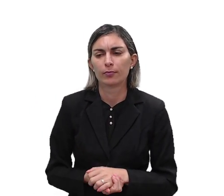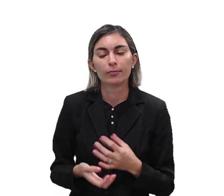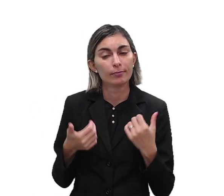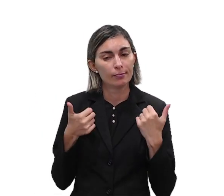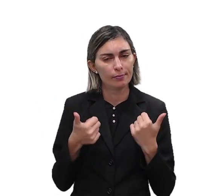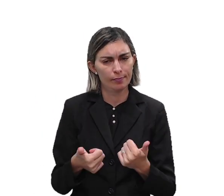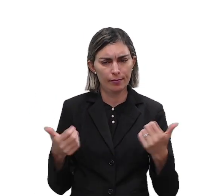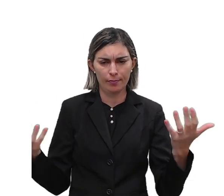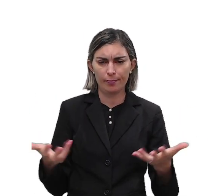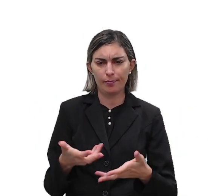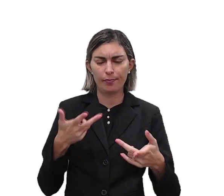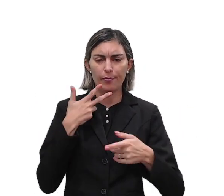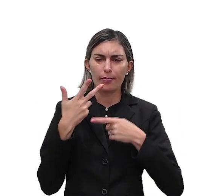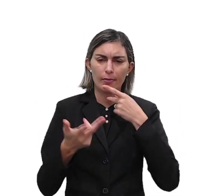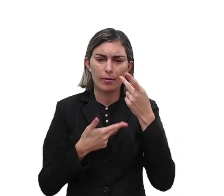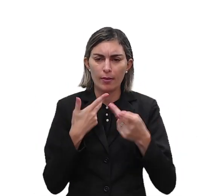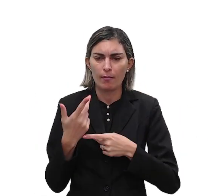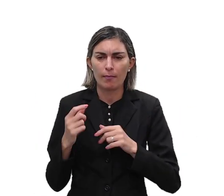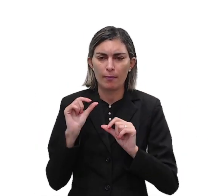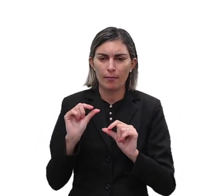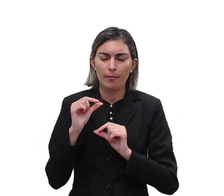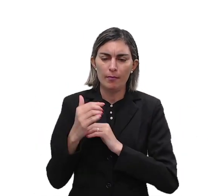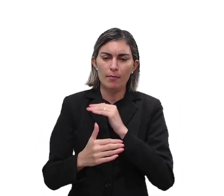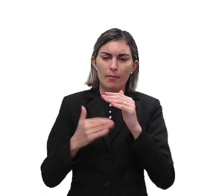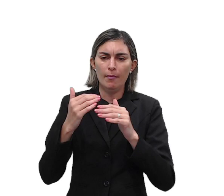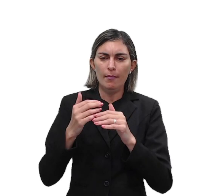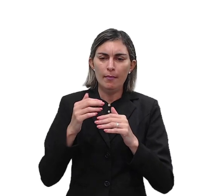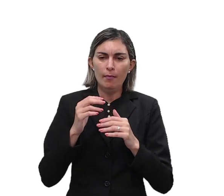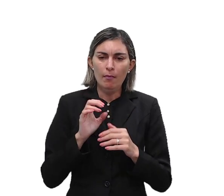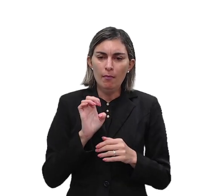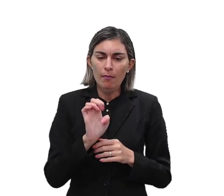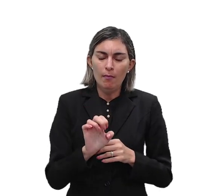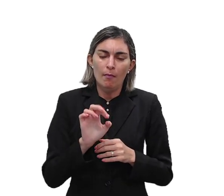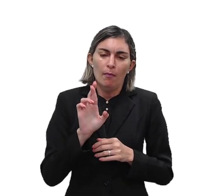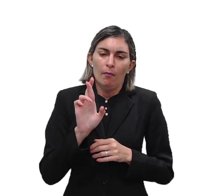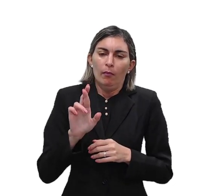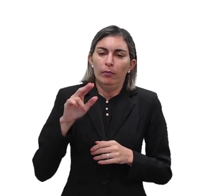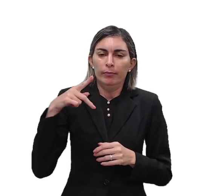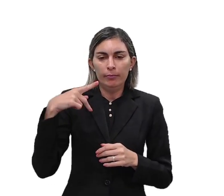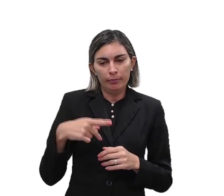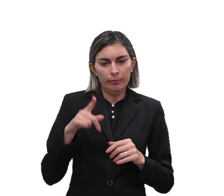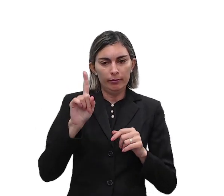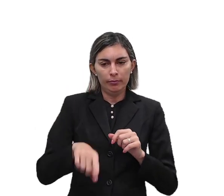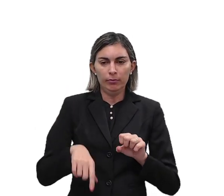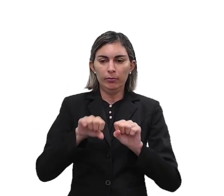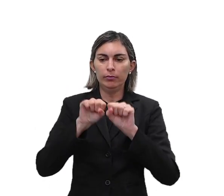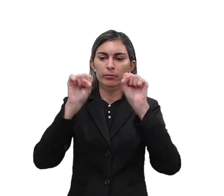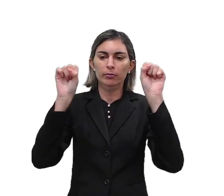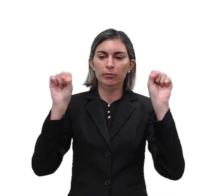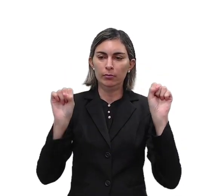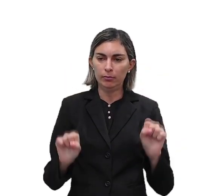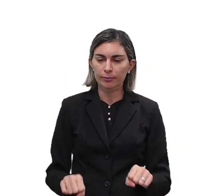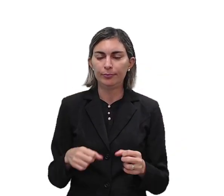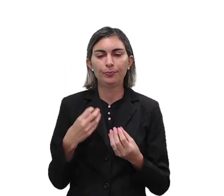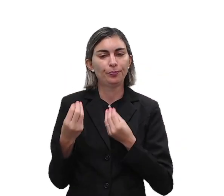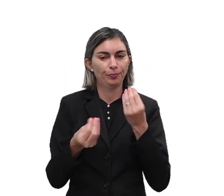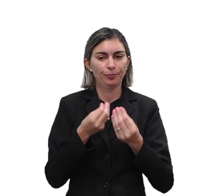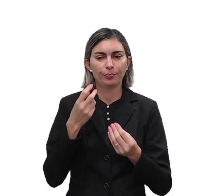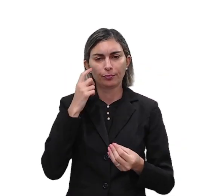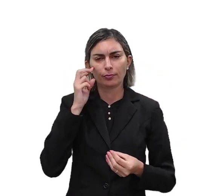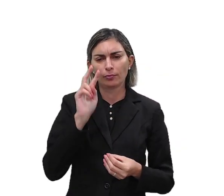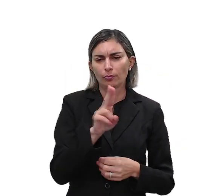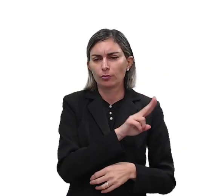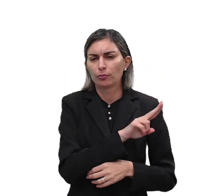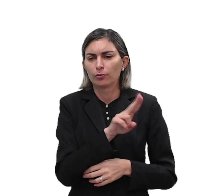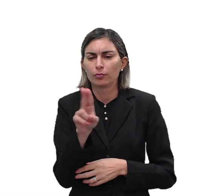Muito bem, agora eu vou falar para vocês um pouco sobre a evolução do ERP. O ERP é um sistema que, como vocês podem ver, o nome